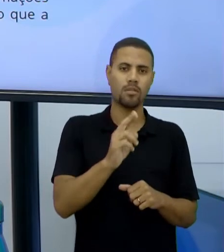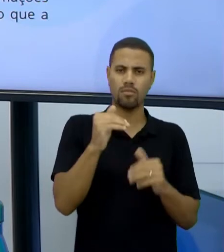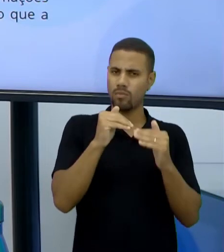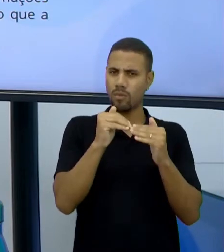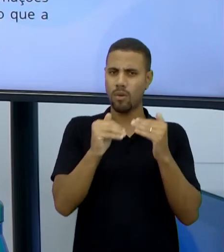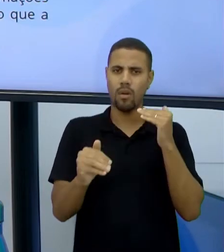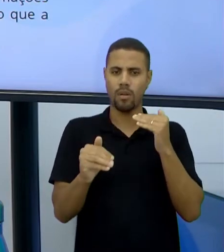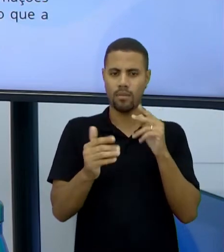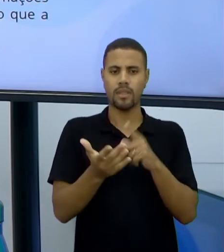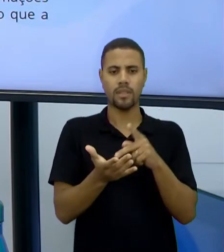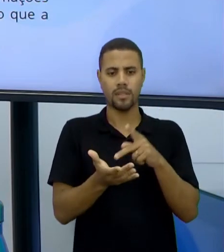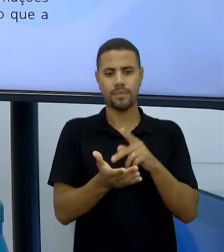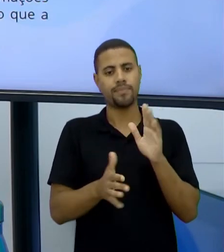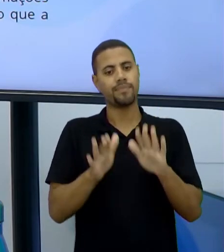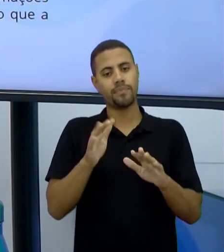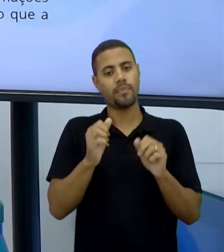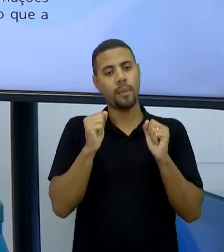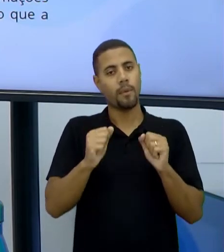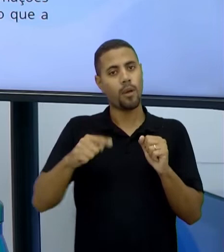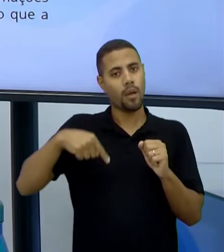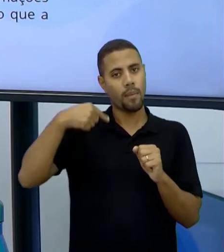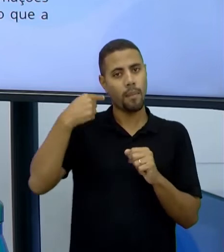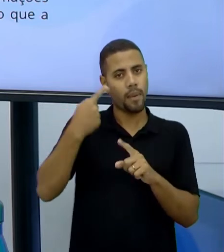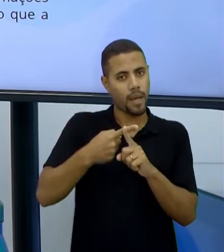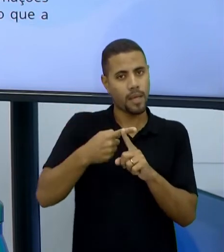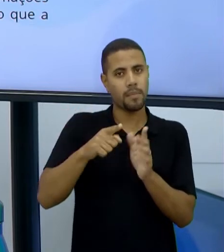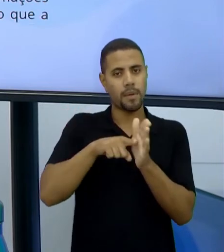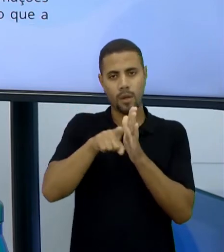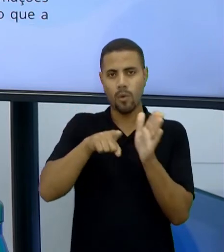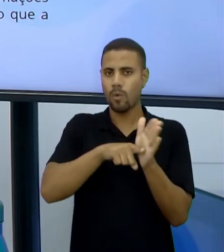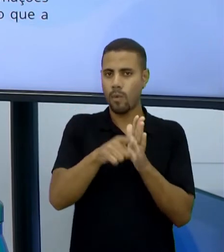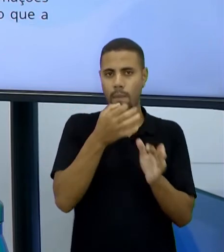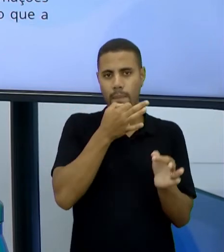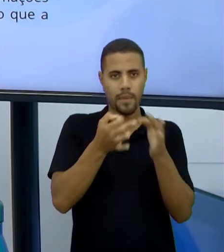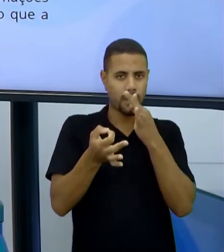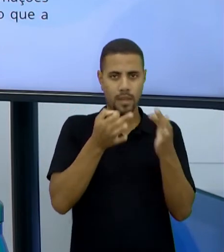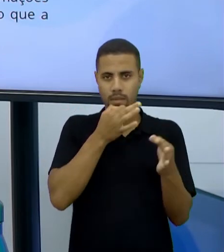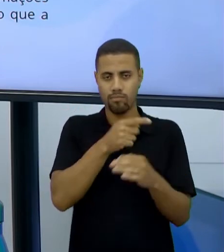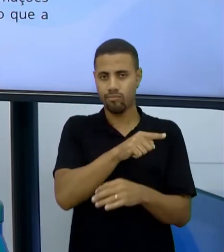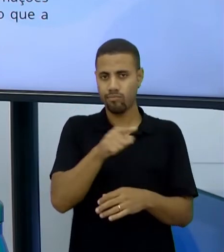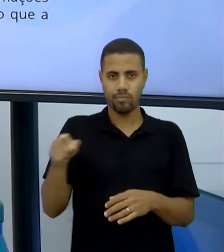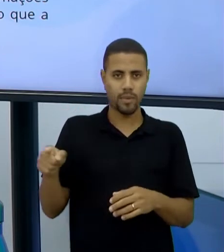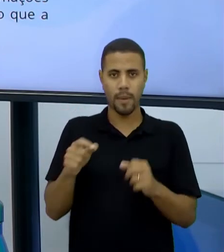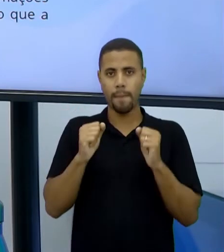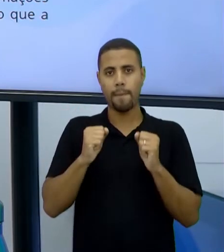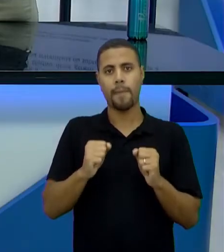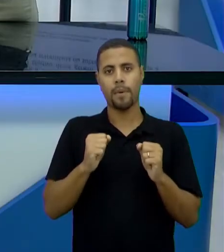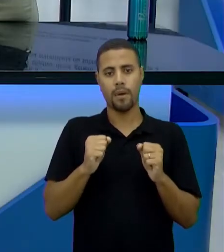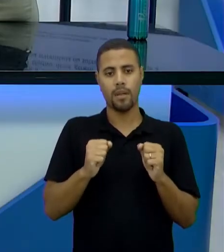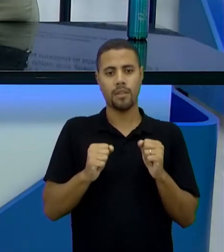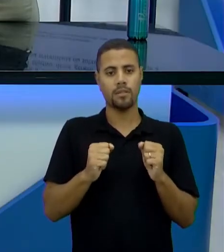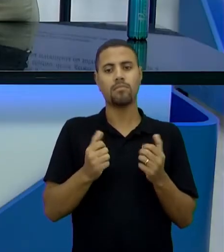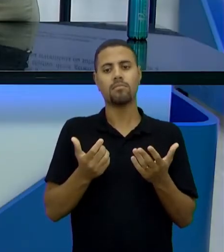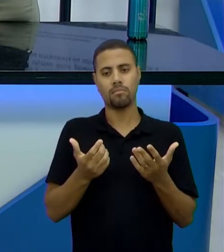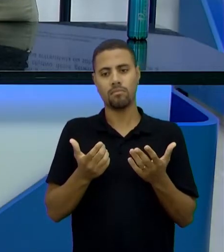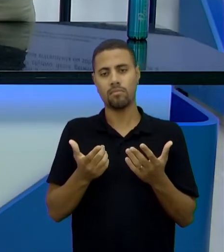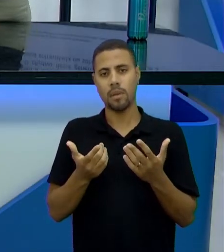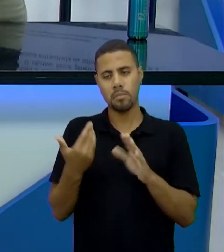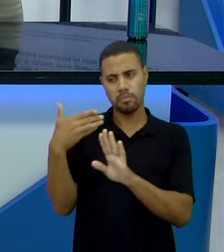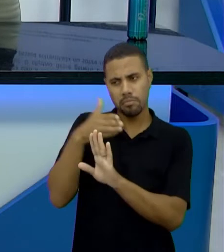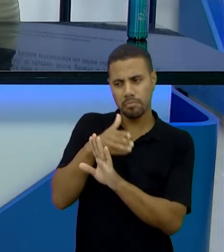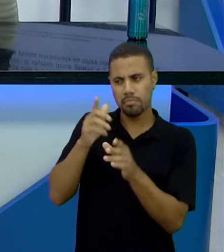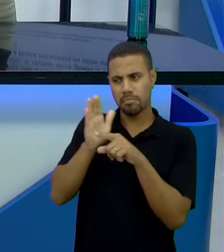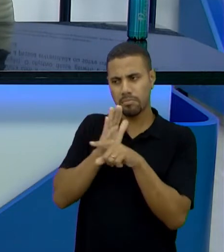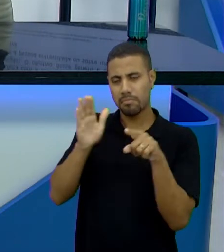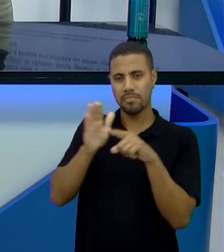concorda. Você pode fazer uma outra pergunta com a sua opinião, né? Assim, mascarada, digamos,